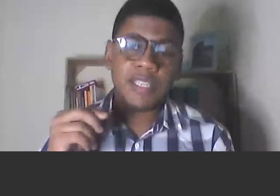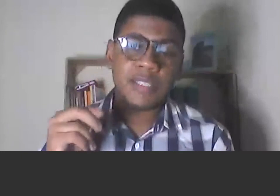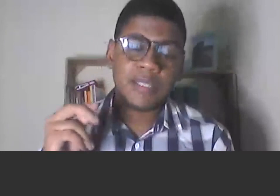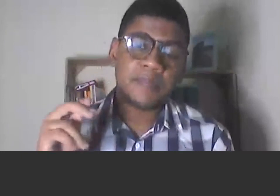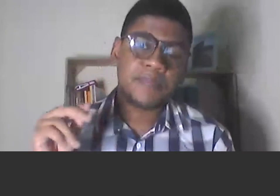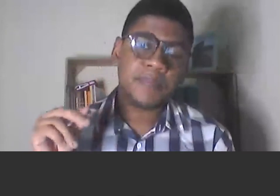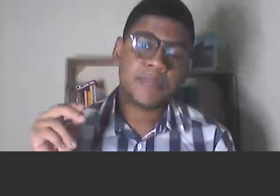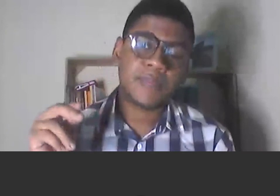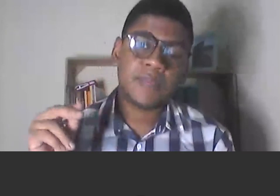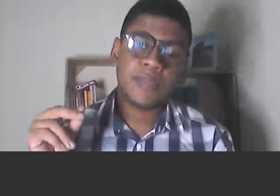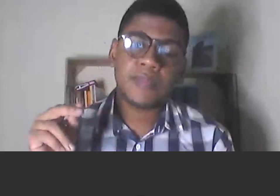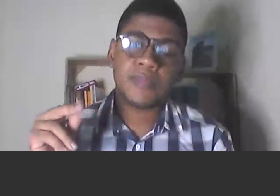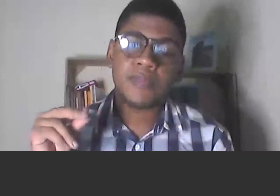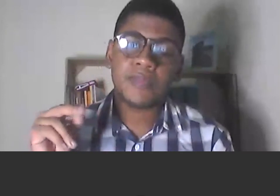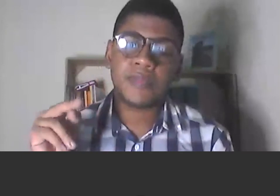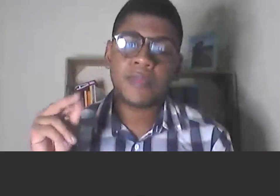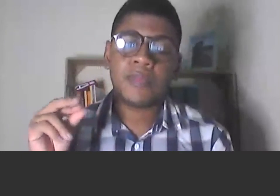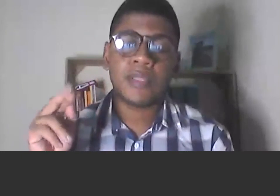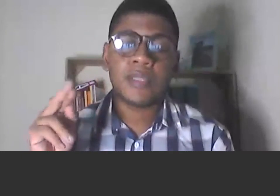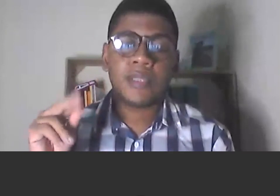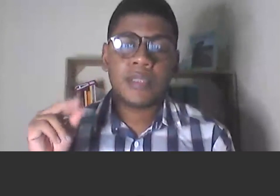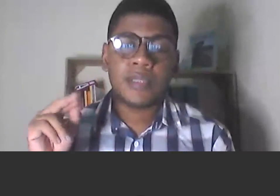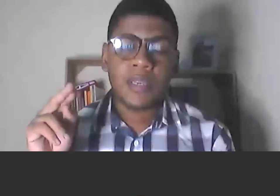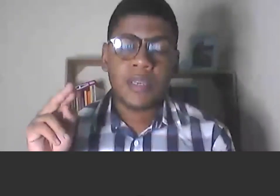Ok, Vanessa.